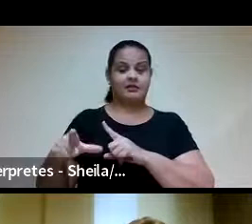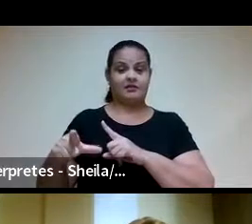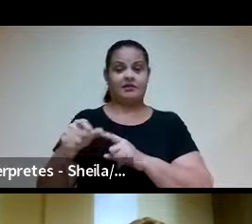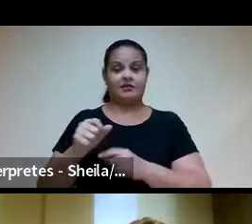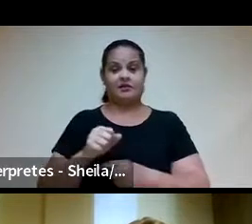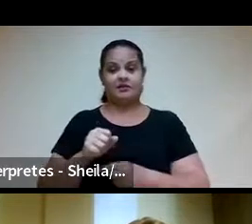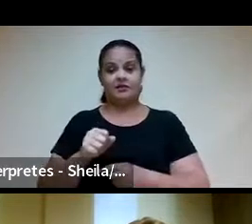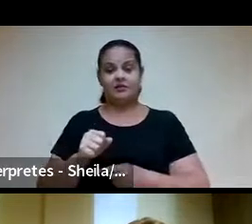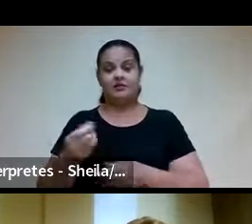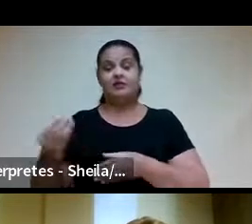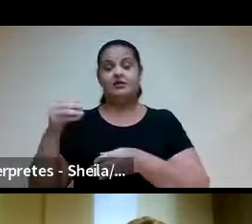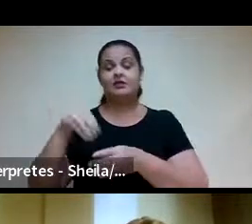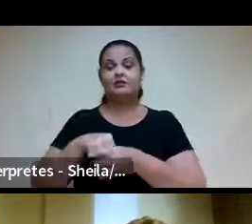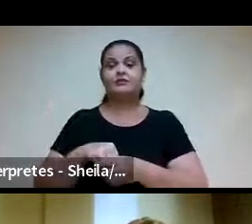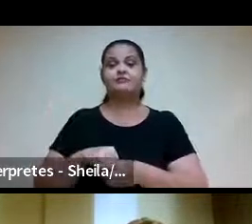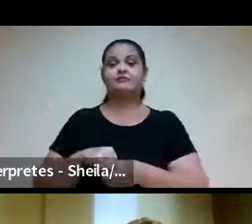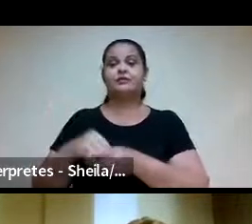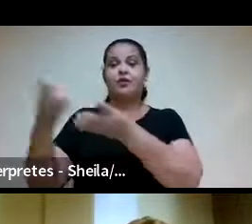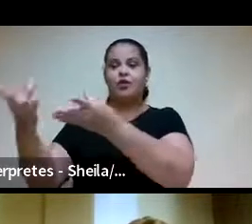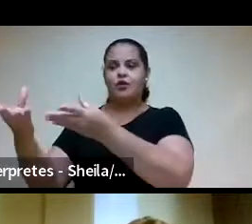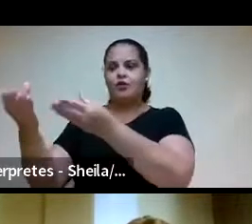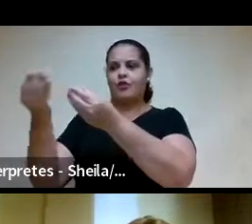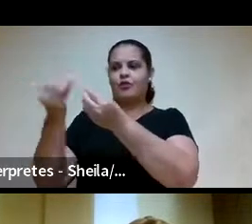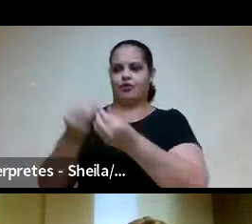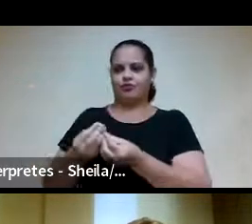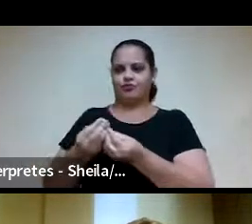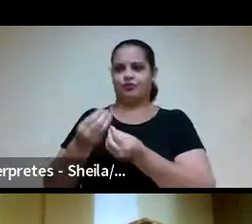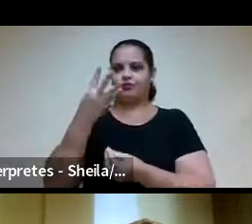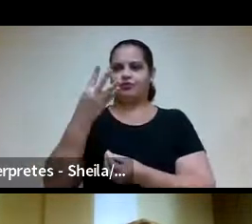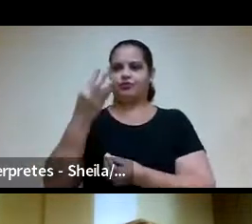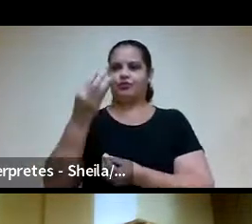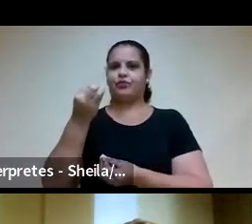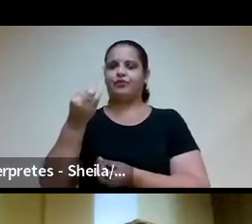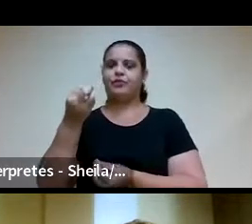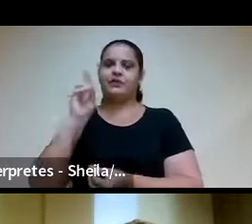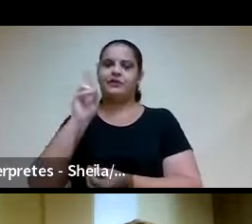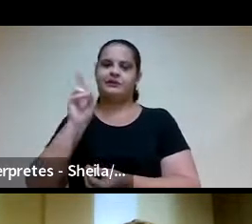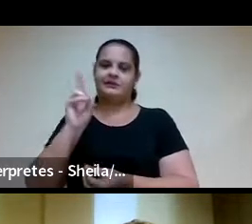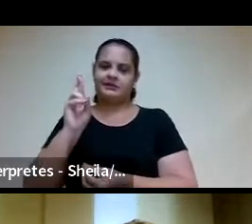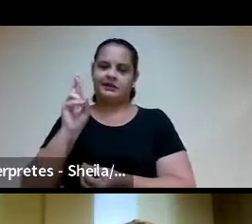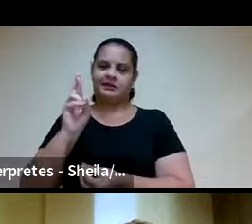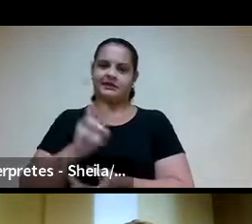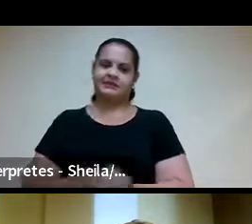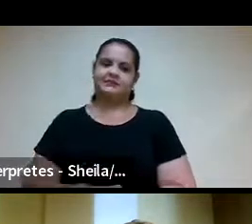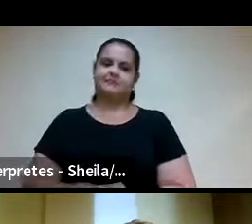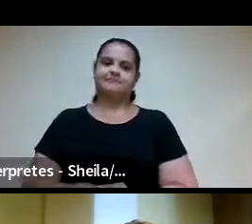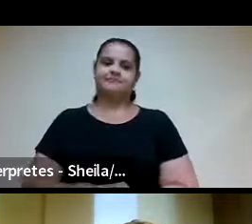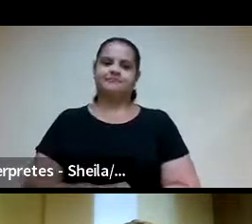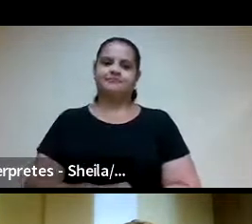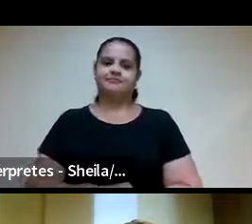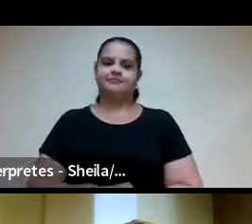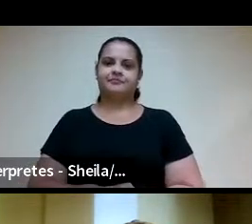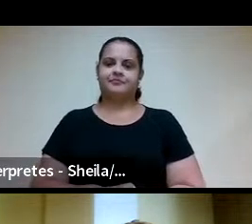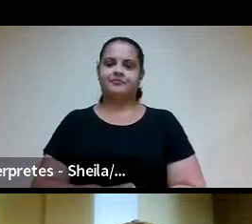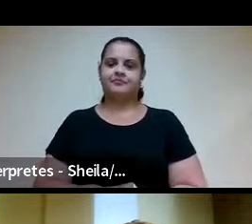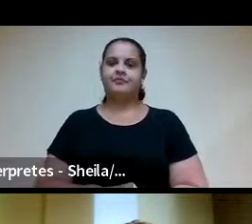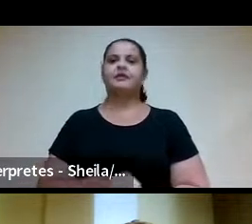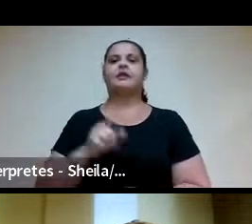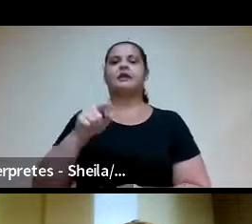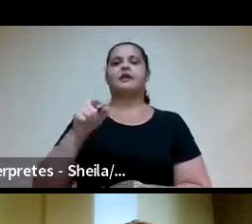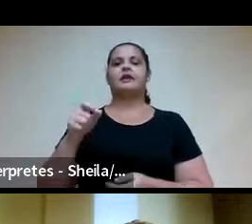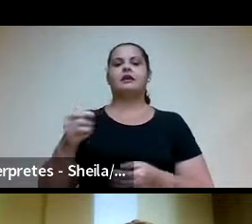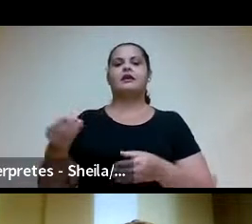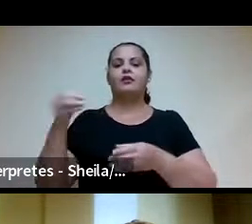Essa pessoa que recebeu os R$40, que é o que pretende o hora recorrente que seja ouvido em audiência, ela era parente